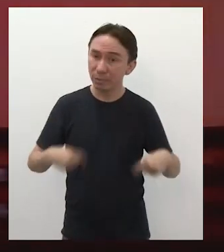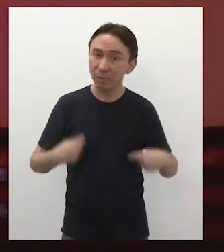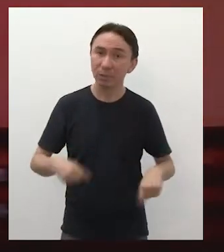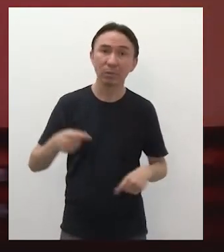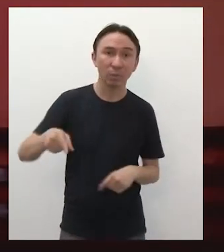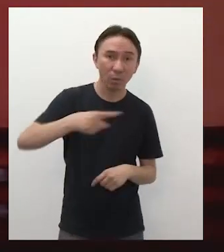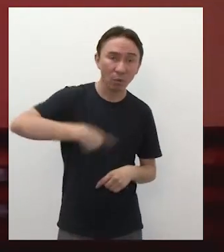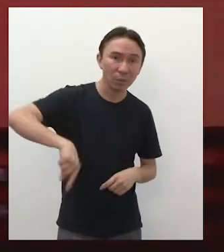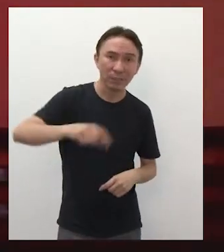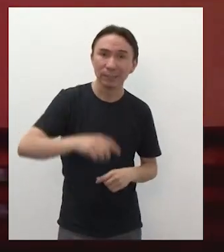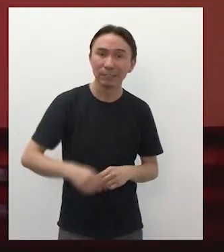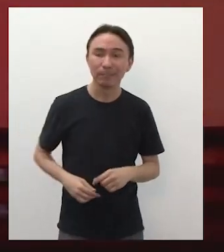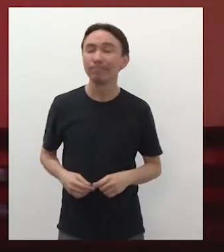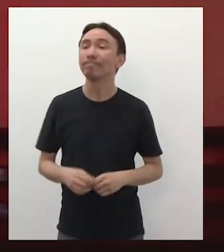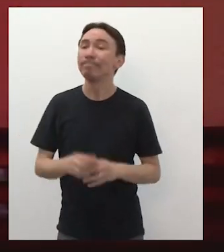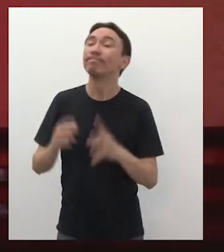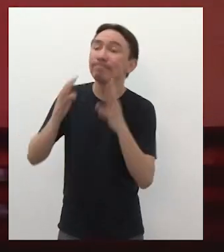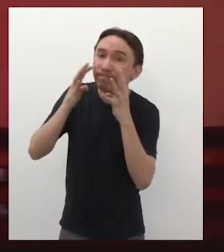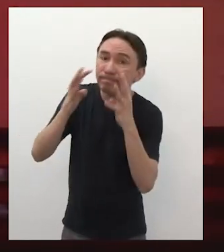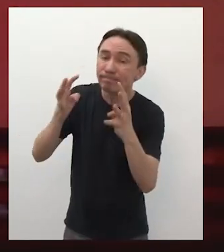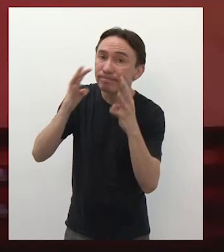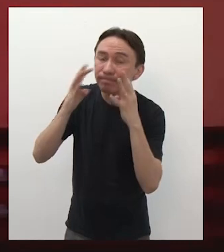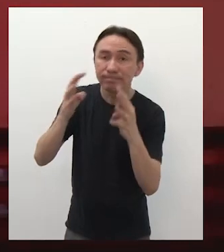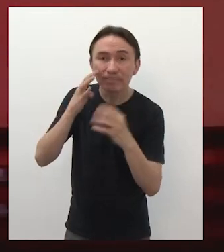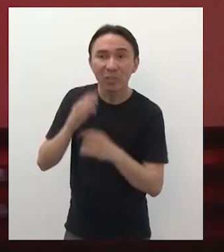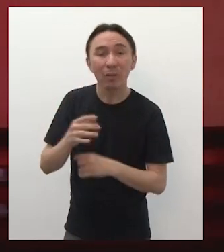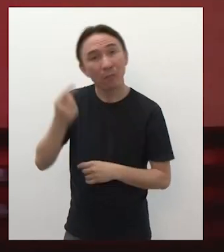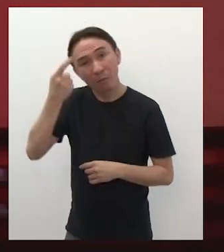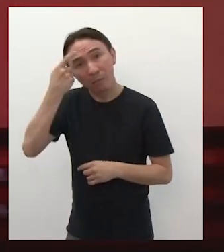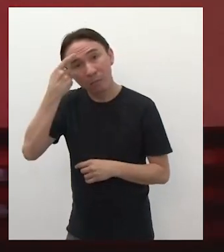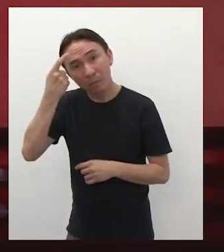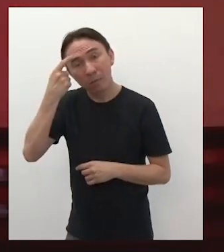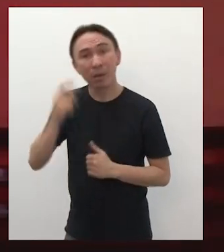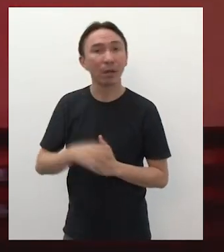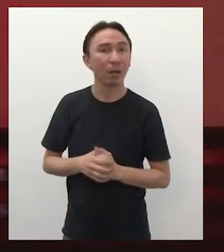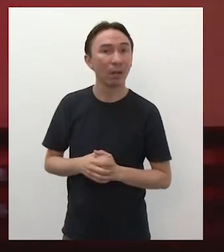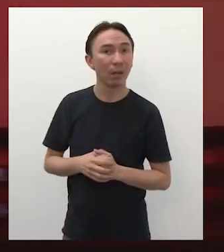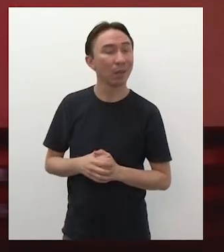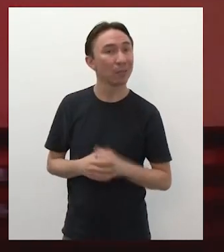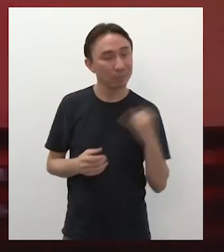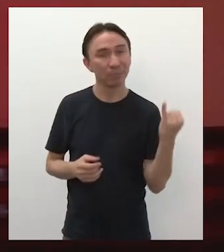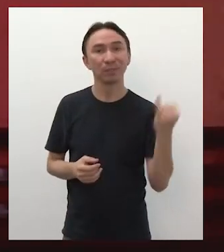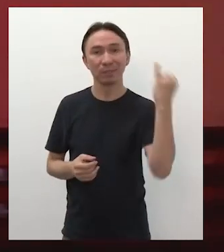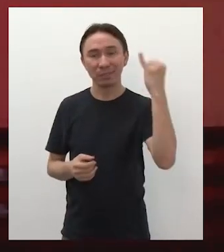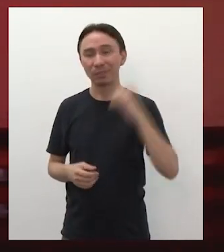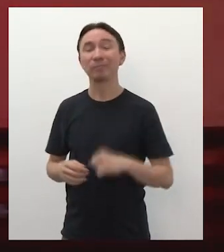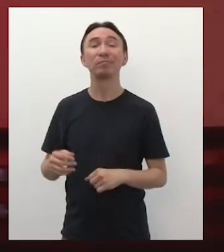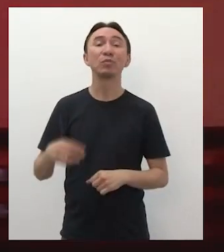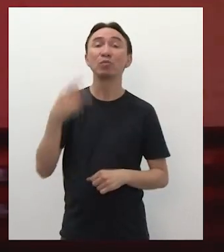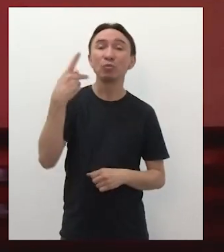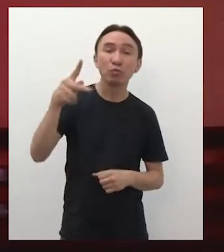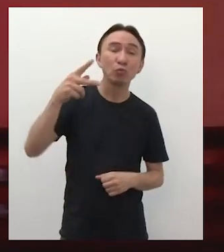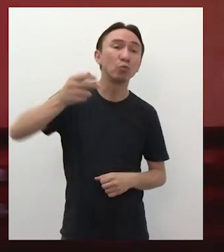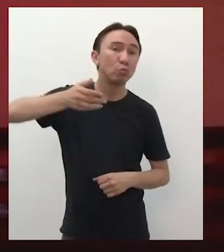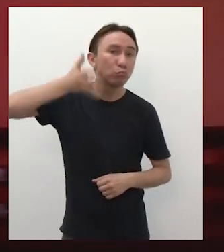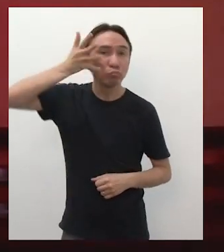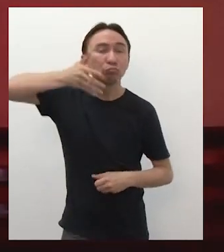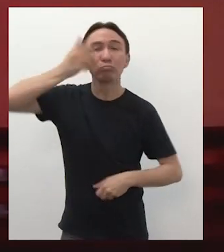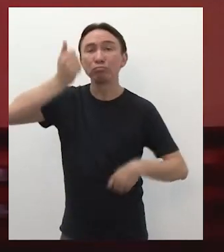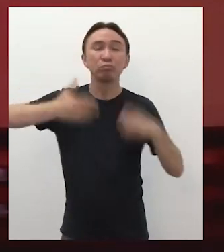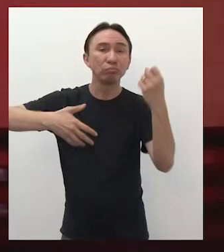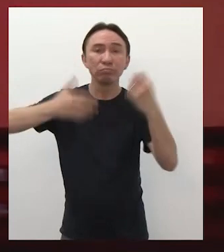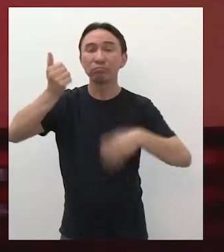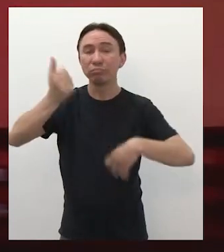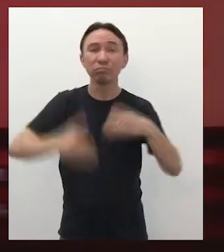para entender o momento de cada um, não é? Então, eu acho que a sua fala traz uma grande